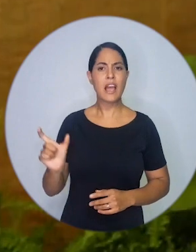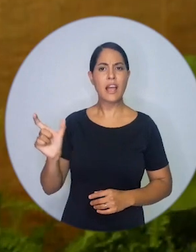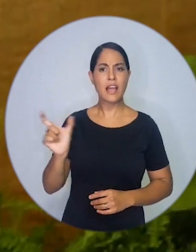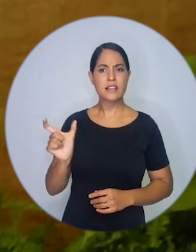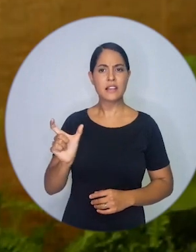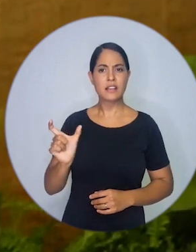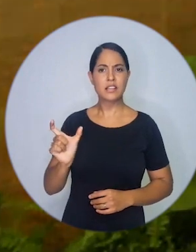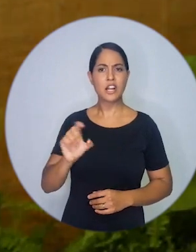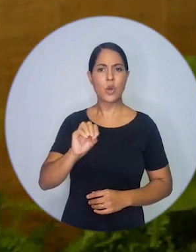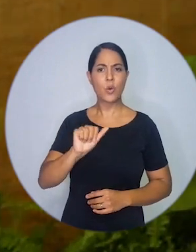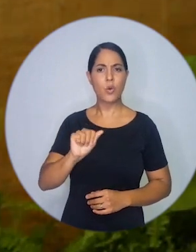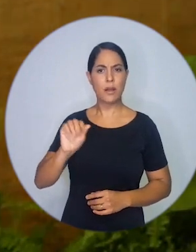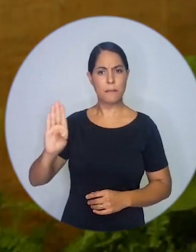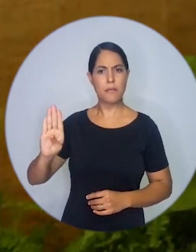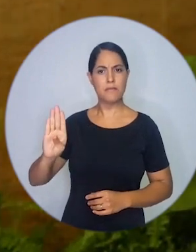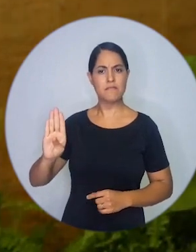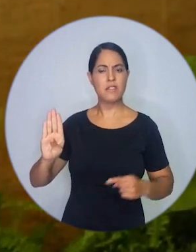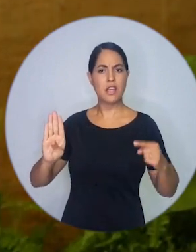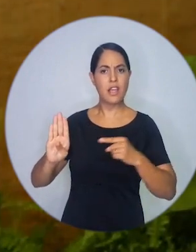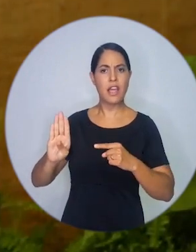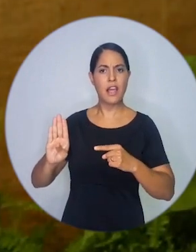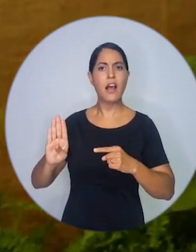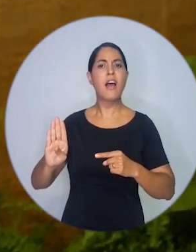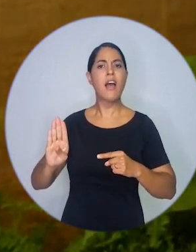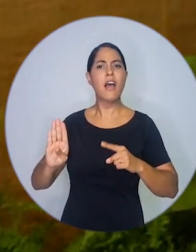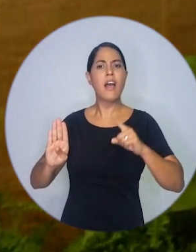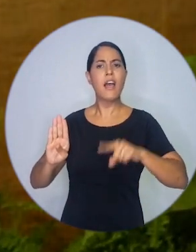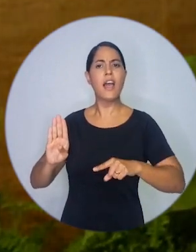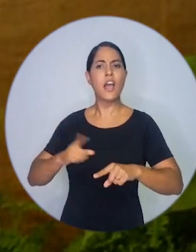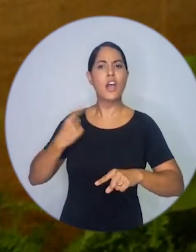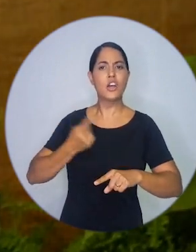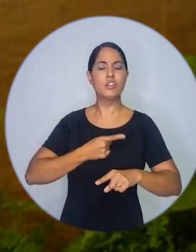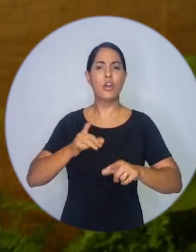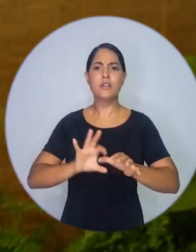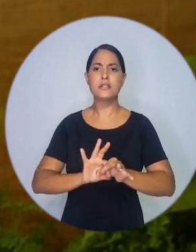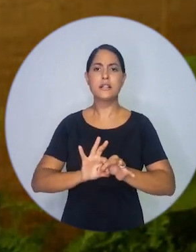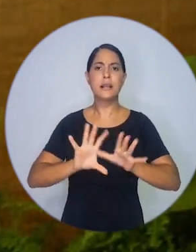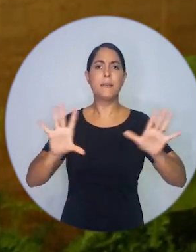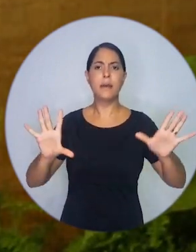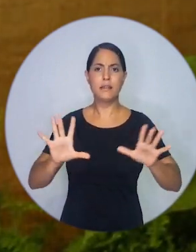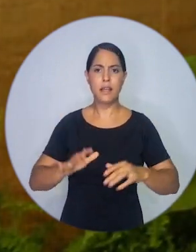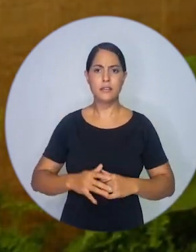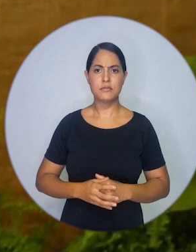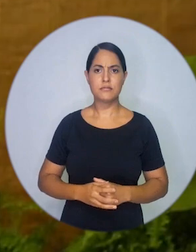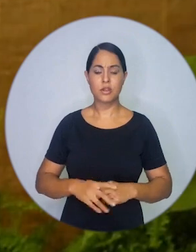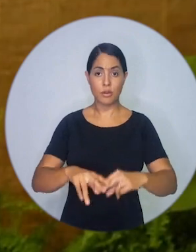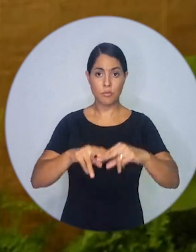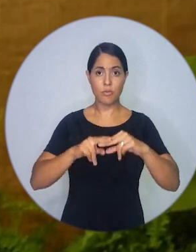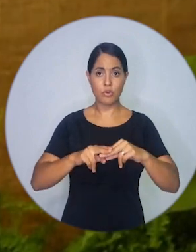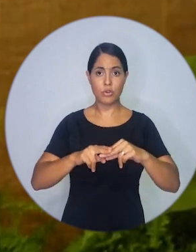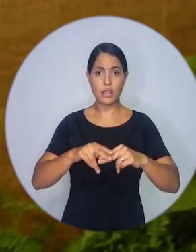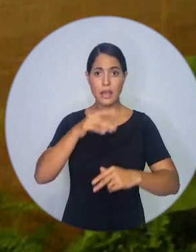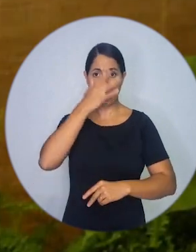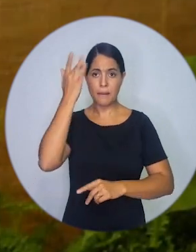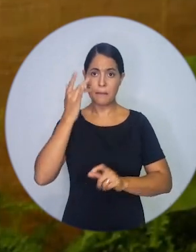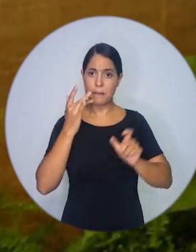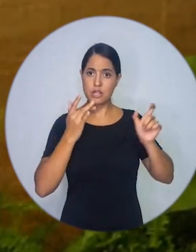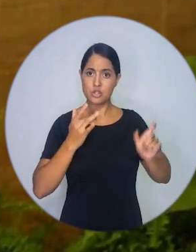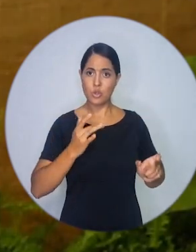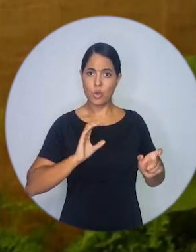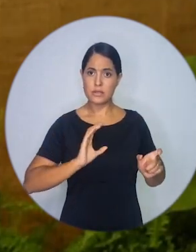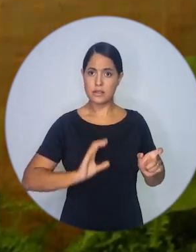Ela é que permite que todos nós, advogados e advogadas, possamos substituir a voz do